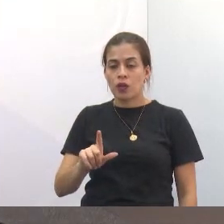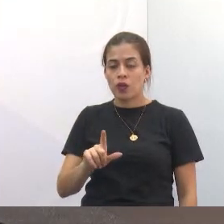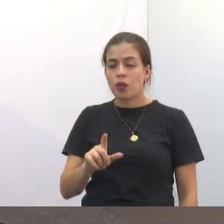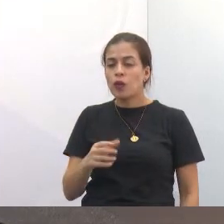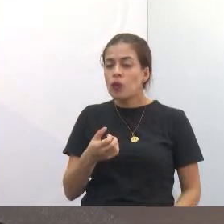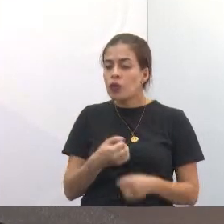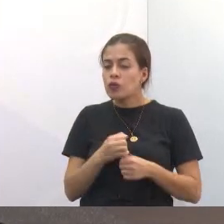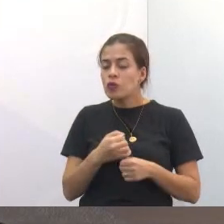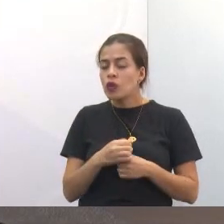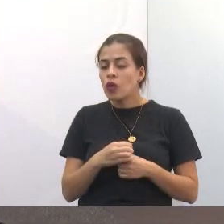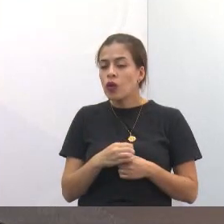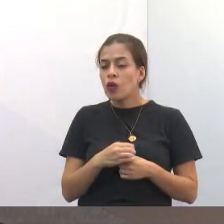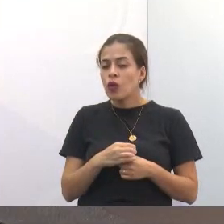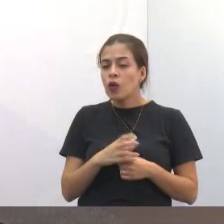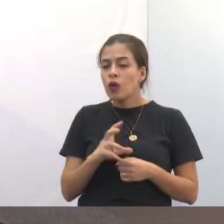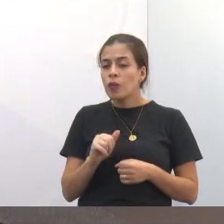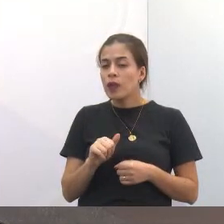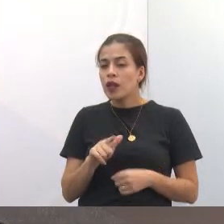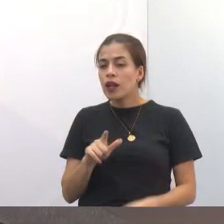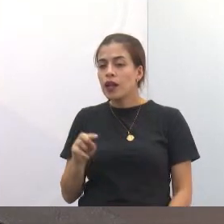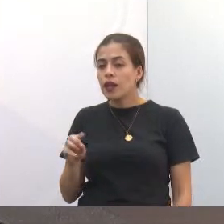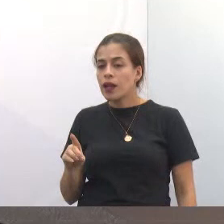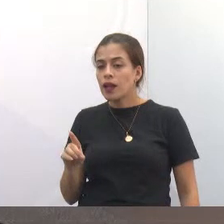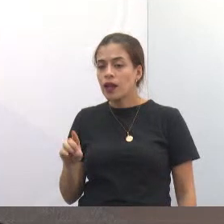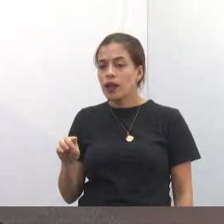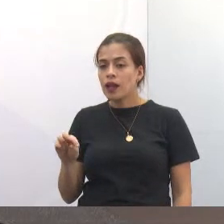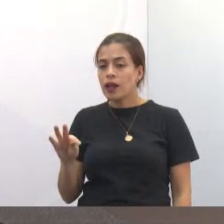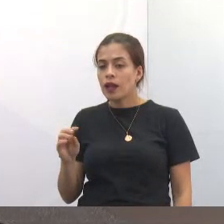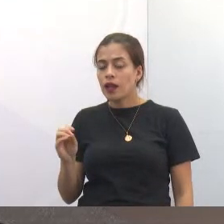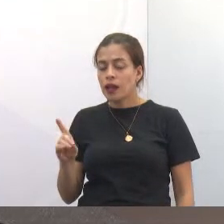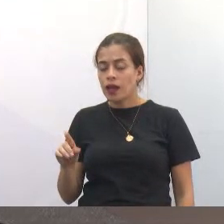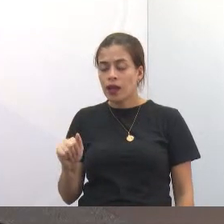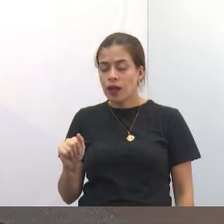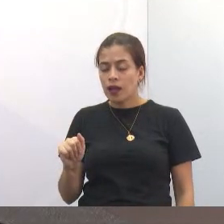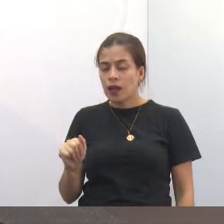Limitada, contratada número